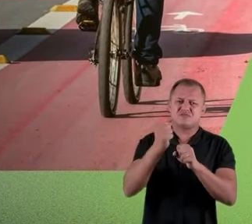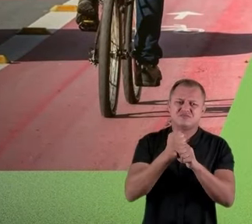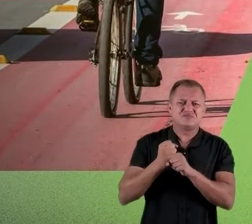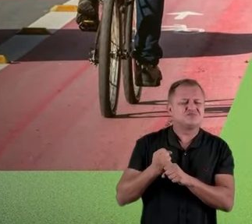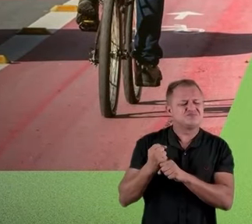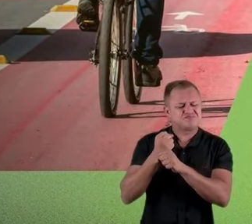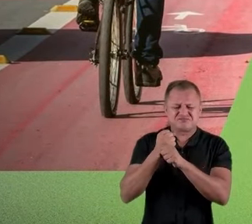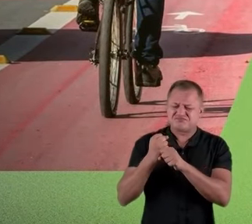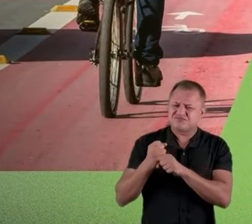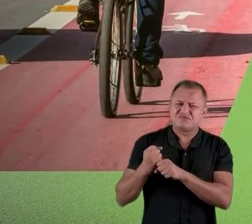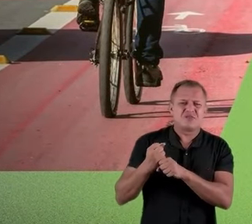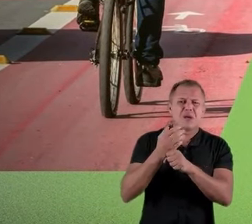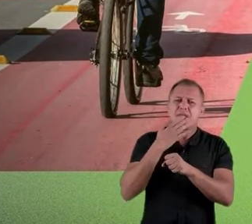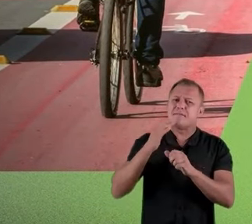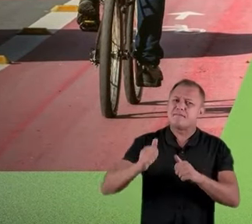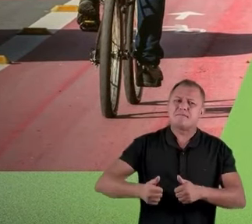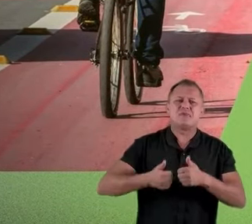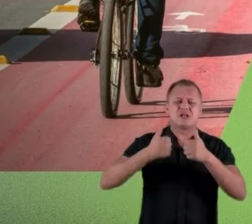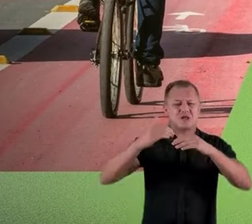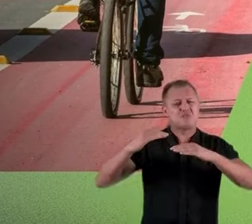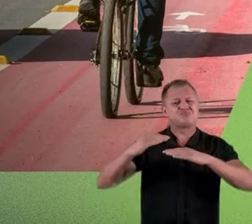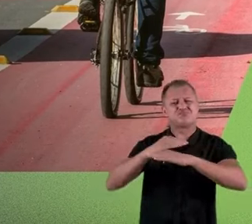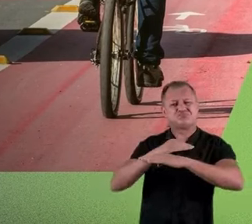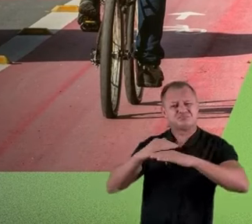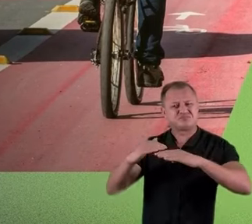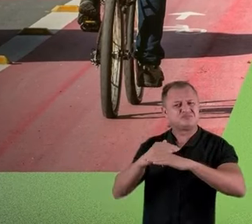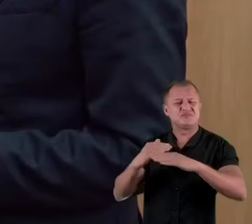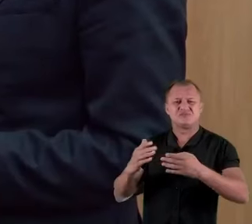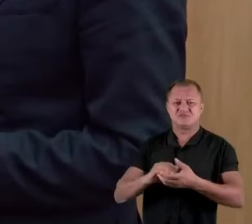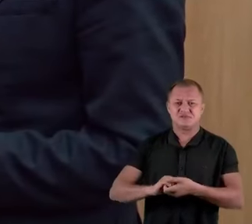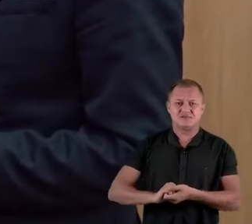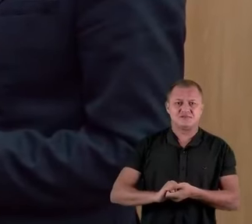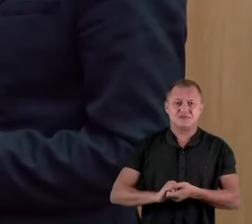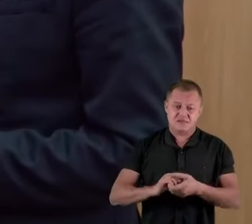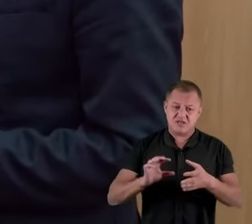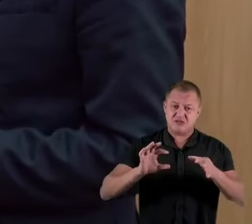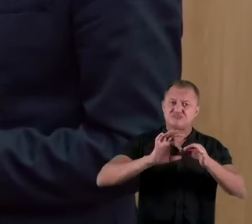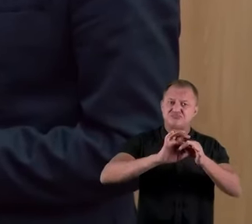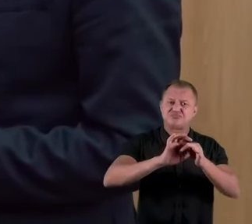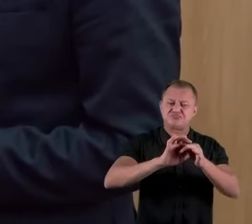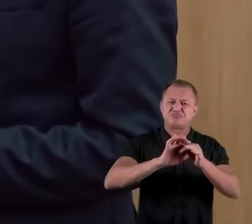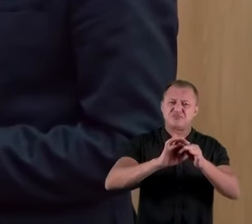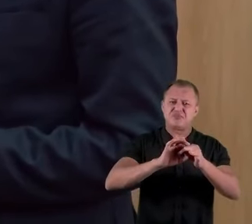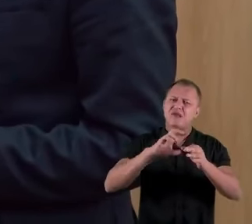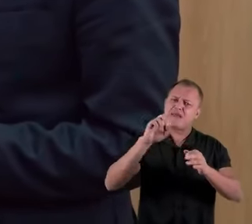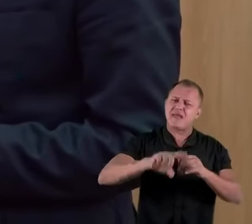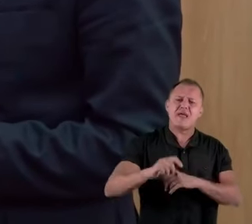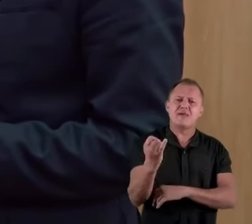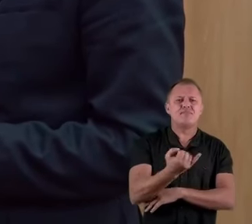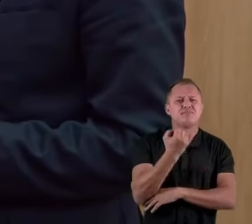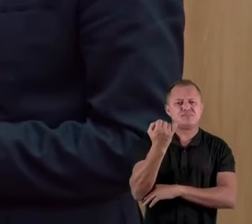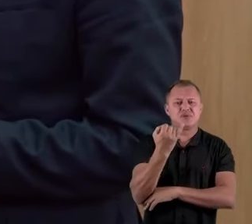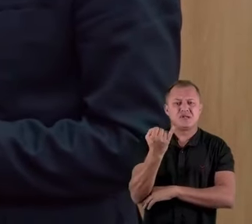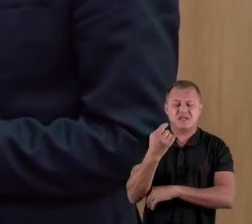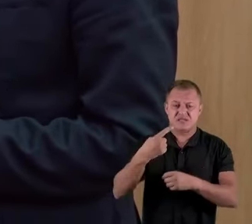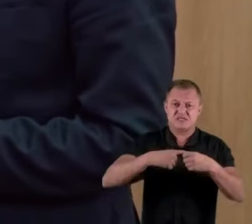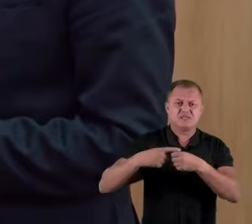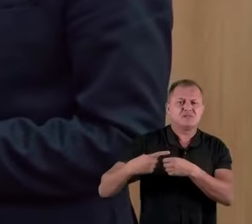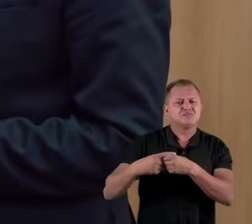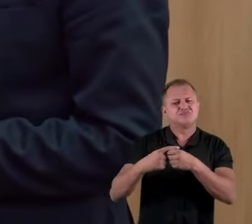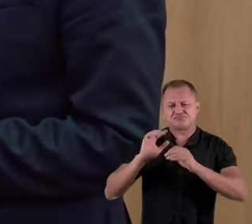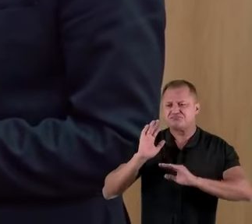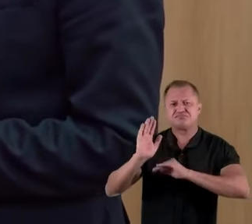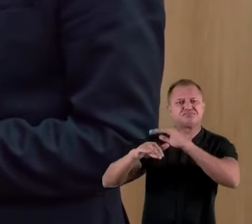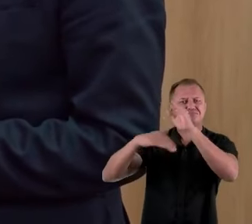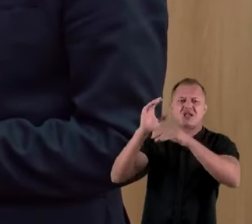construir grandes obras para melhorar a mobilidade urbana. E essa parceria, ela é fundamental para que a cidade